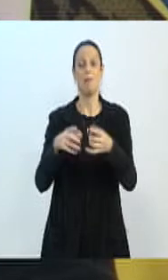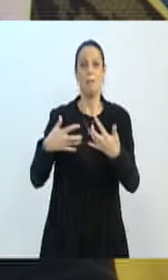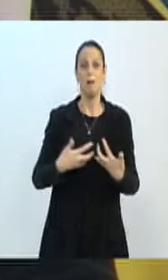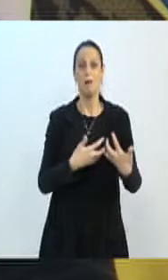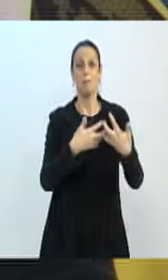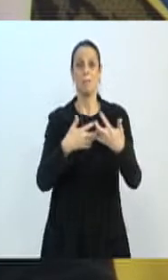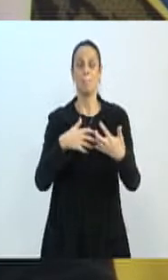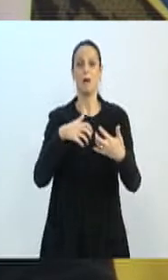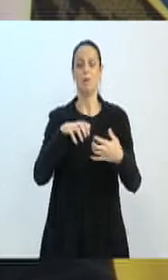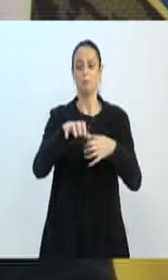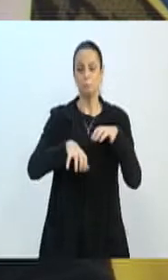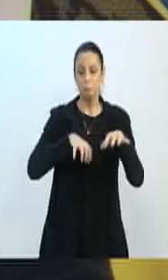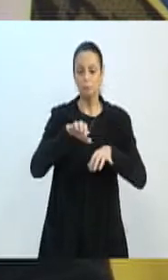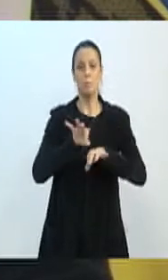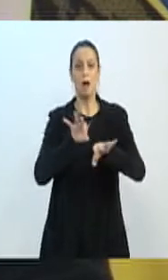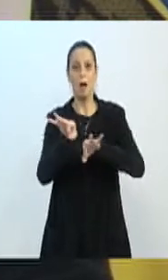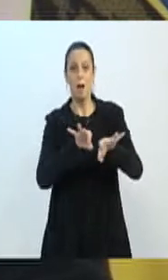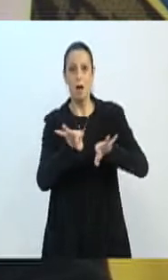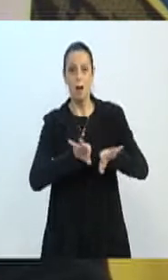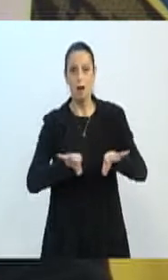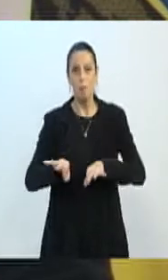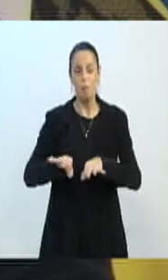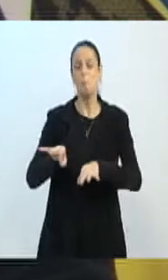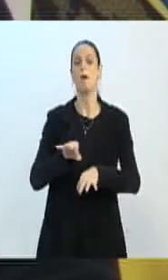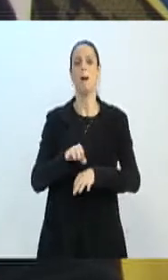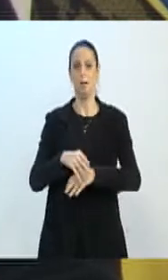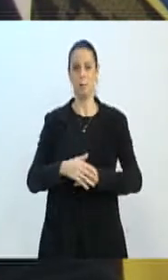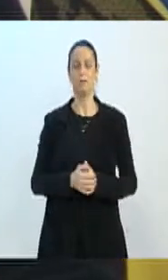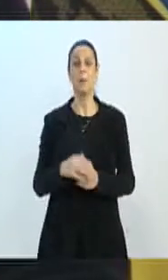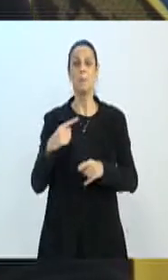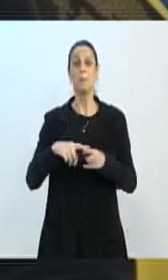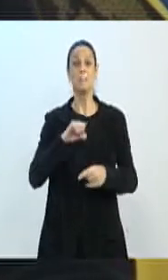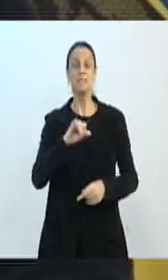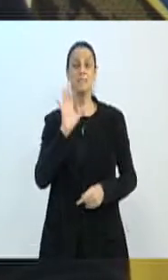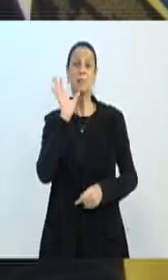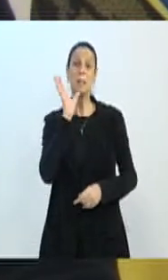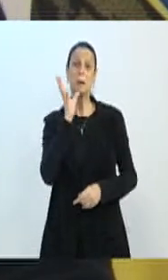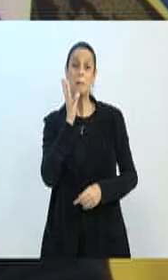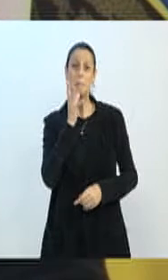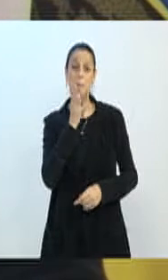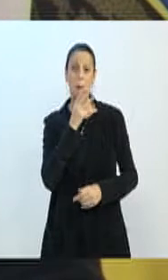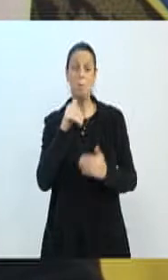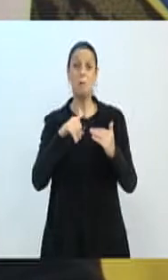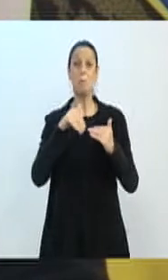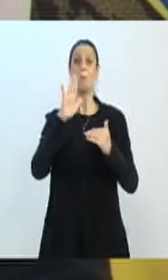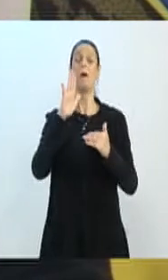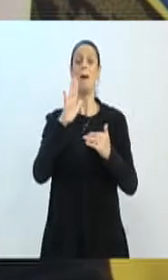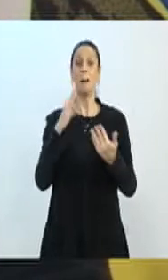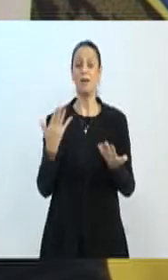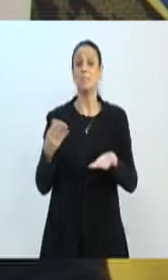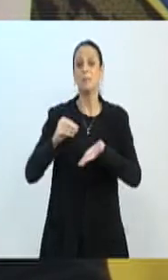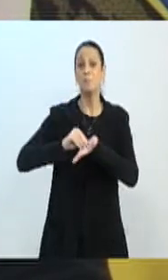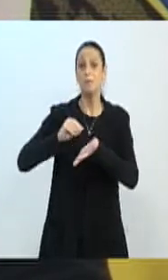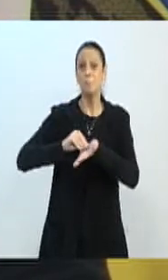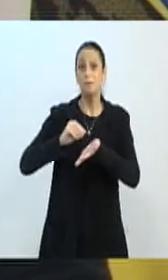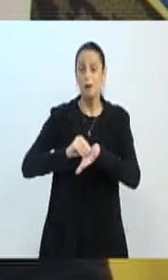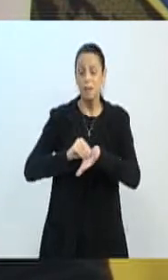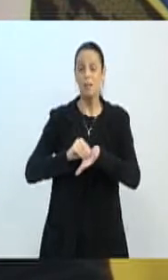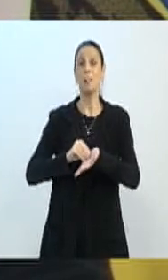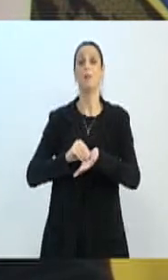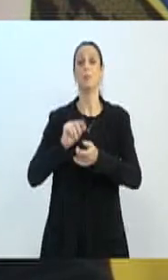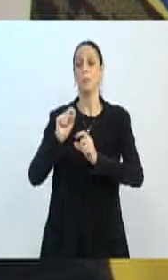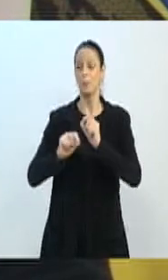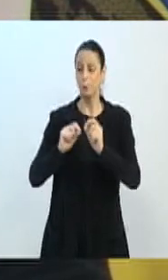Porque quanto mais tempo demora mais ricos risco que se corre havia porque havia não está sinalizada não tem faixa